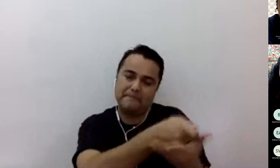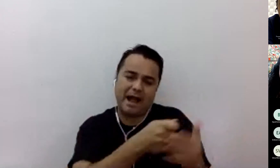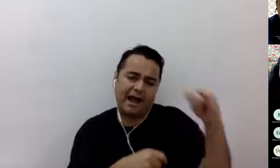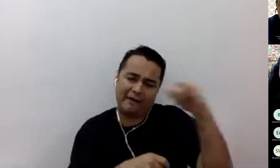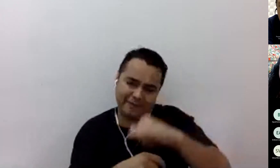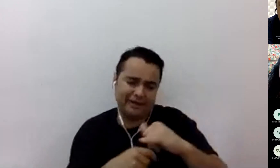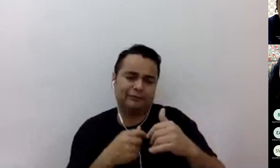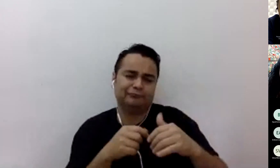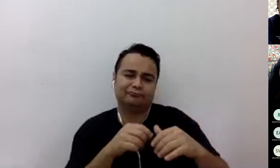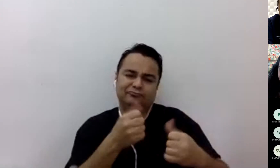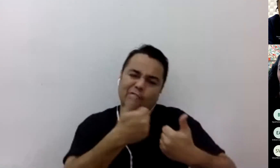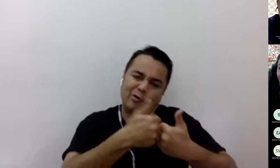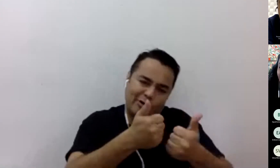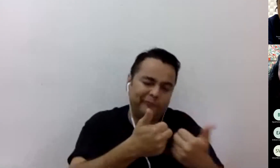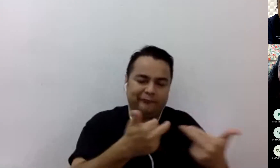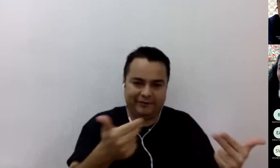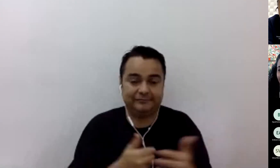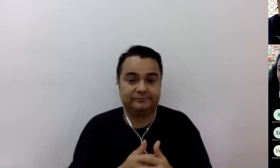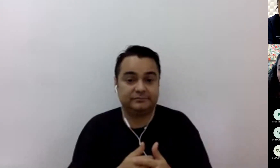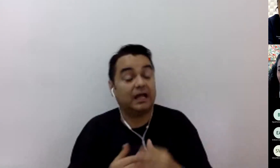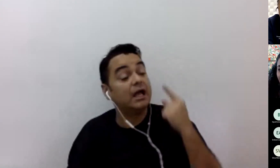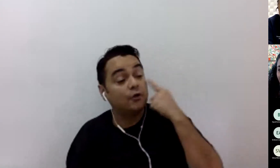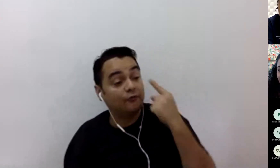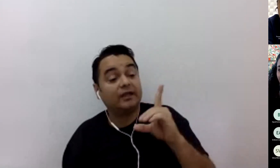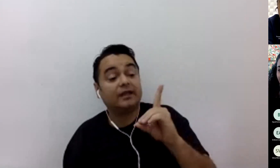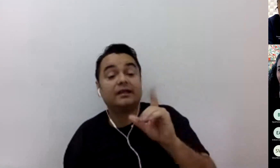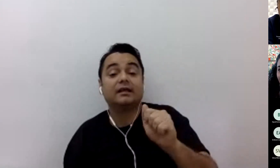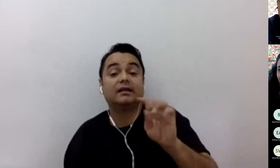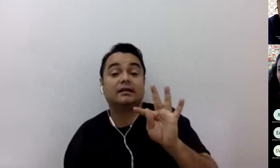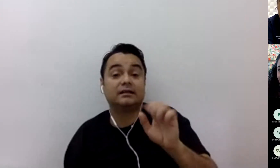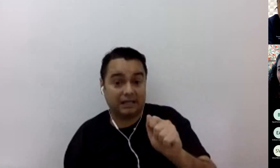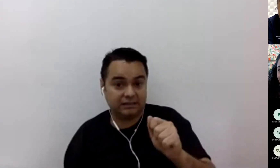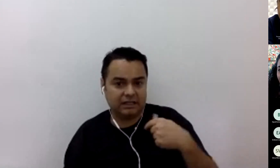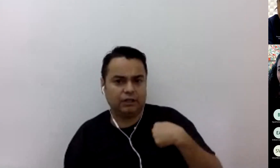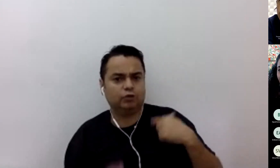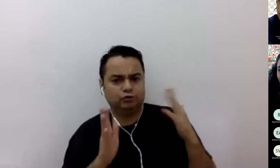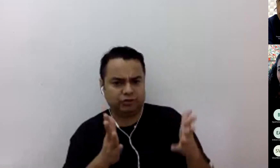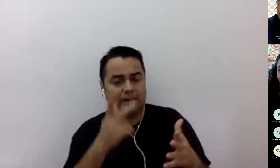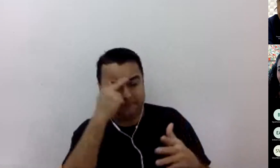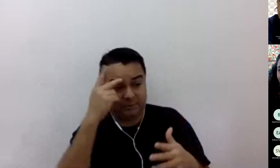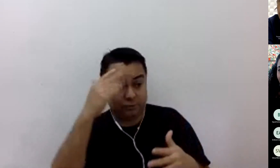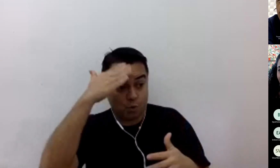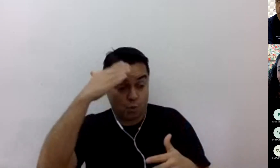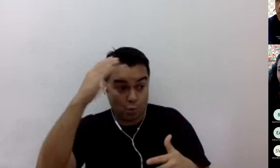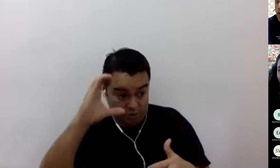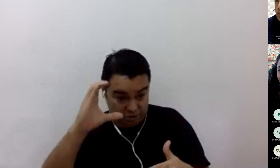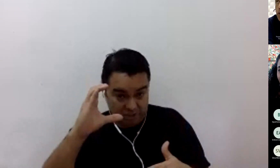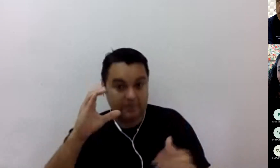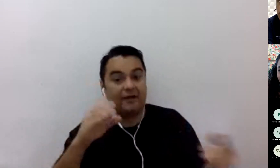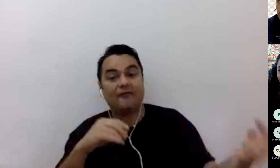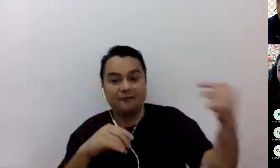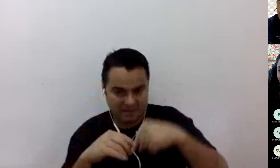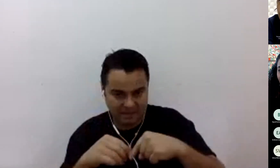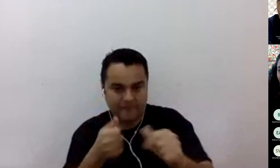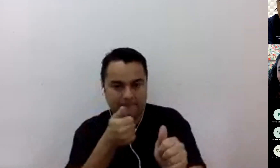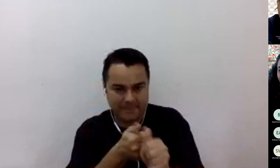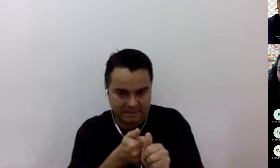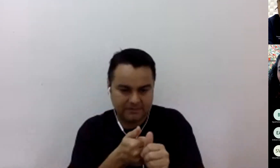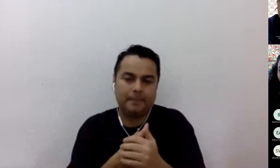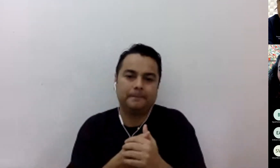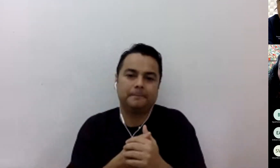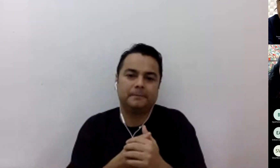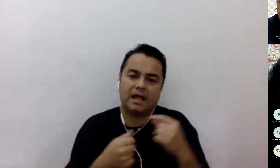eu vi que foi colocado já até a data ali, e eu já me comprometo, quem for de Curitiba e quem for próximo de Curitiba,